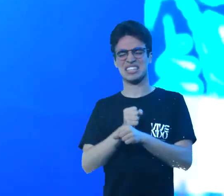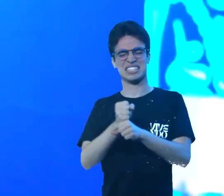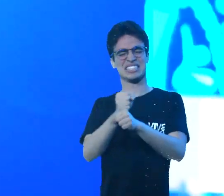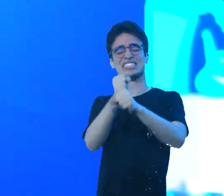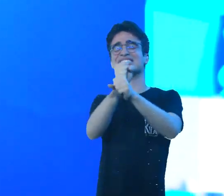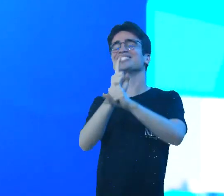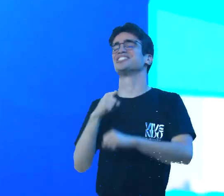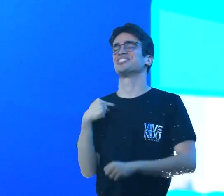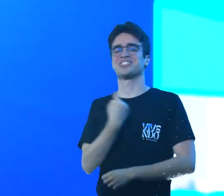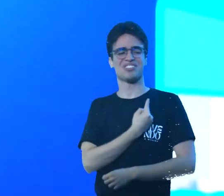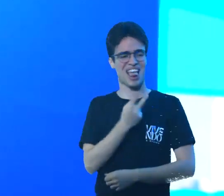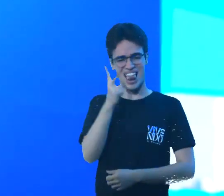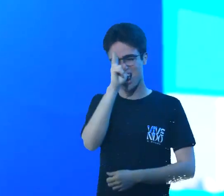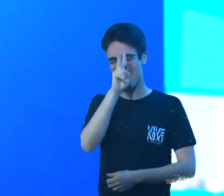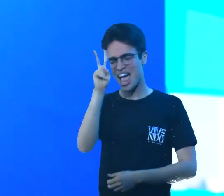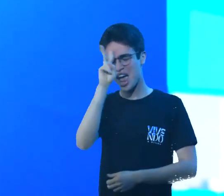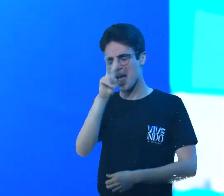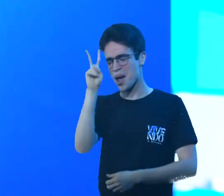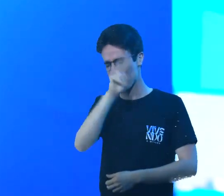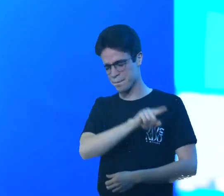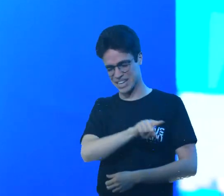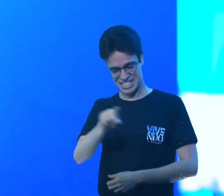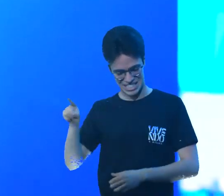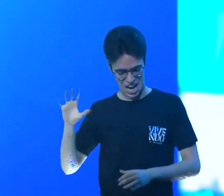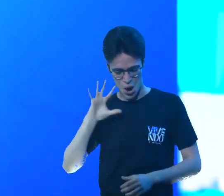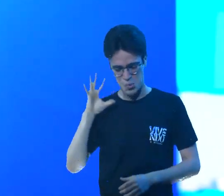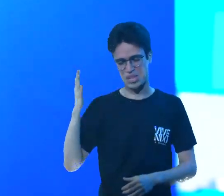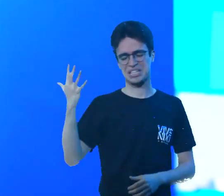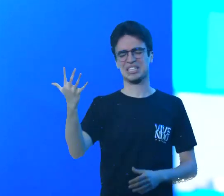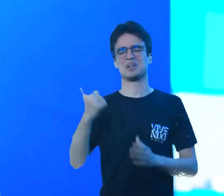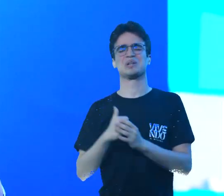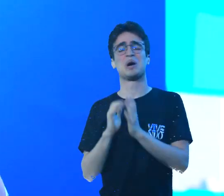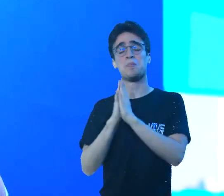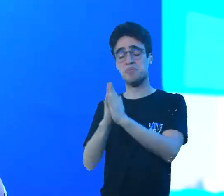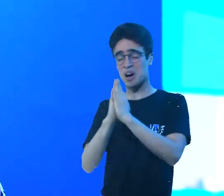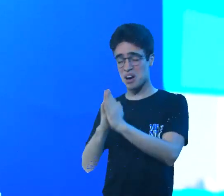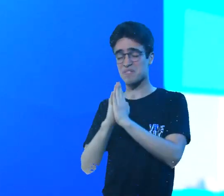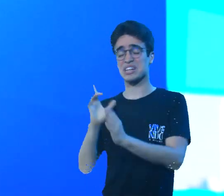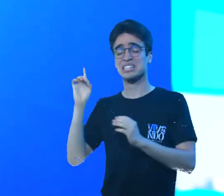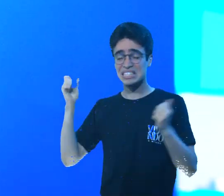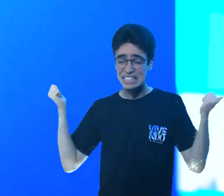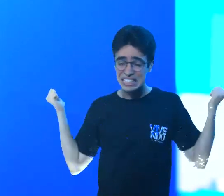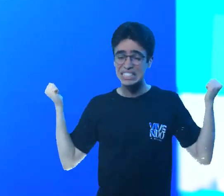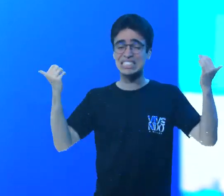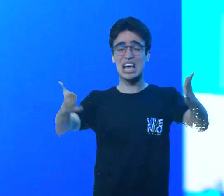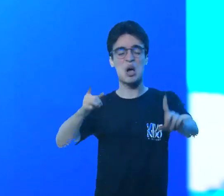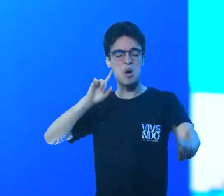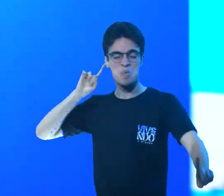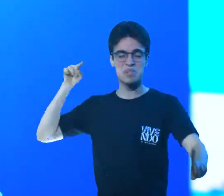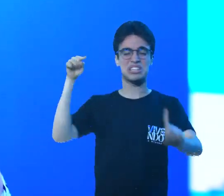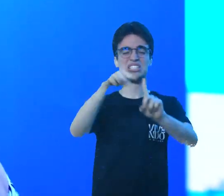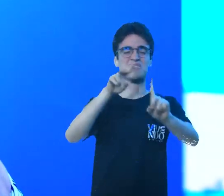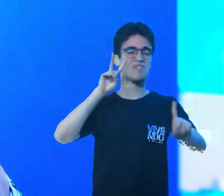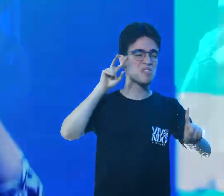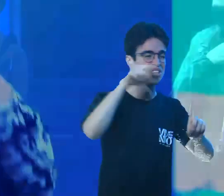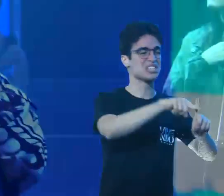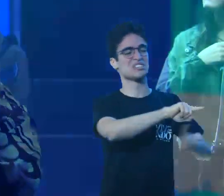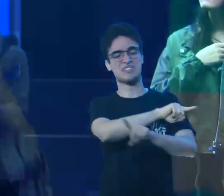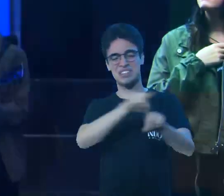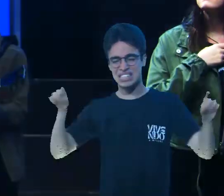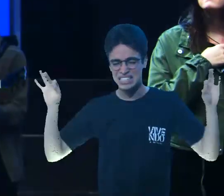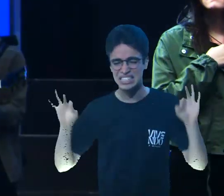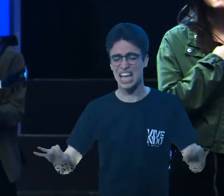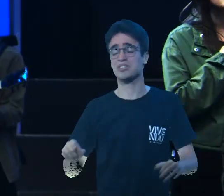nos lembraremos dessas lesões. Desperta vocações nesse lugar. Levanta gente que